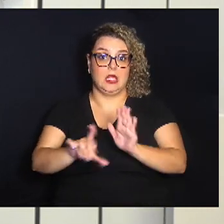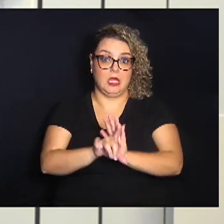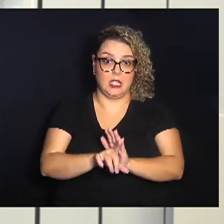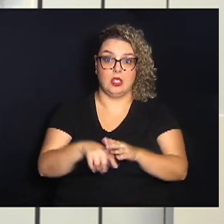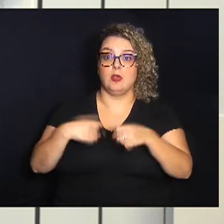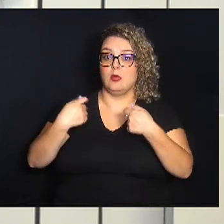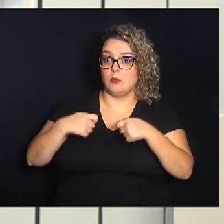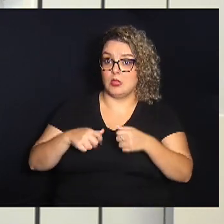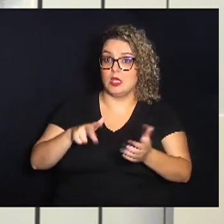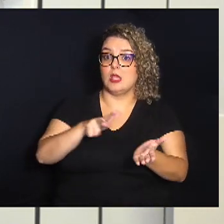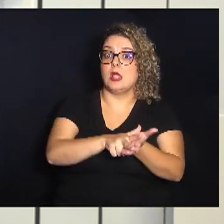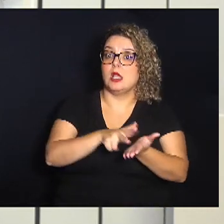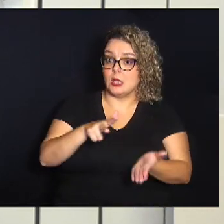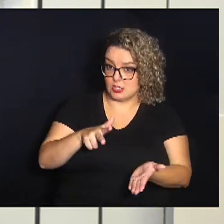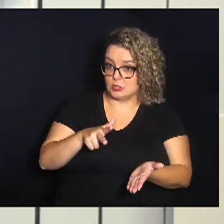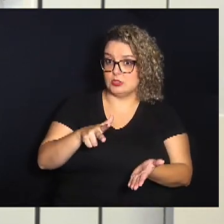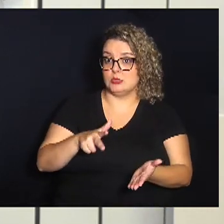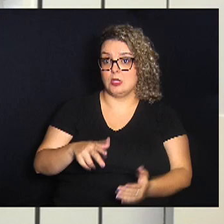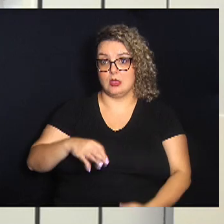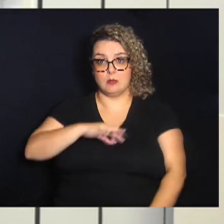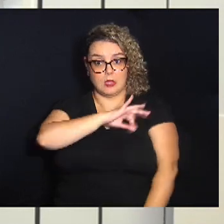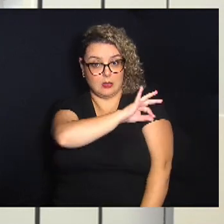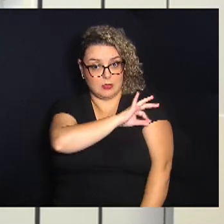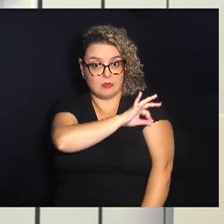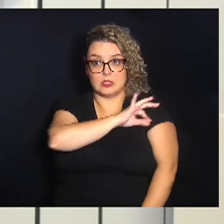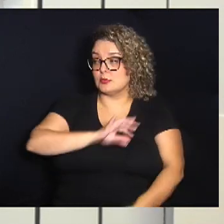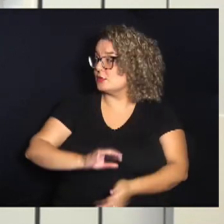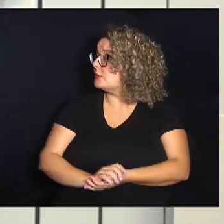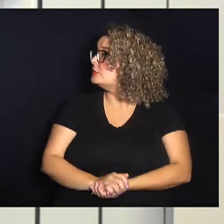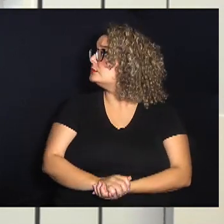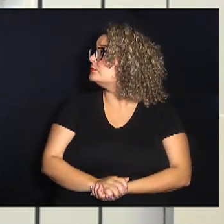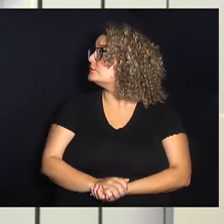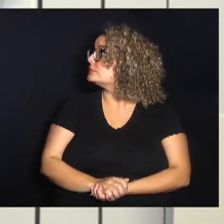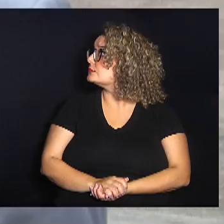ser regulamentado pela Prefeitura.